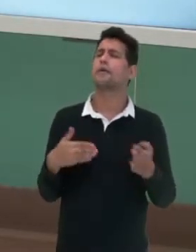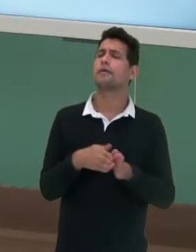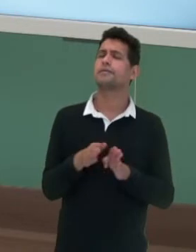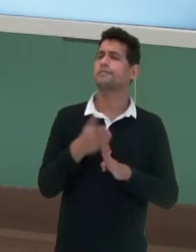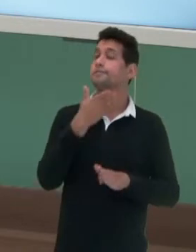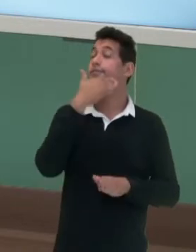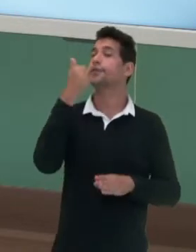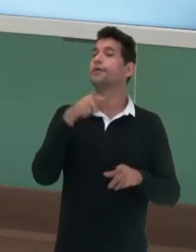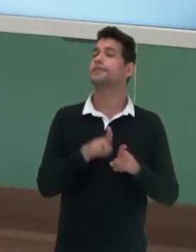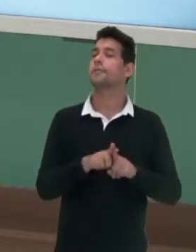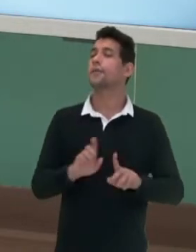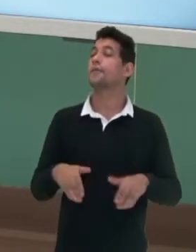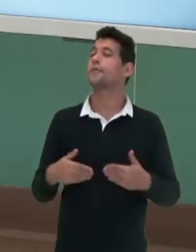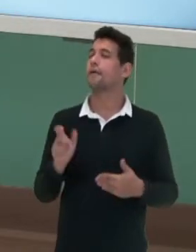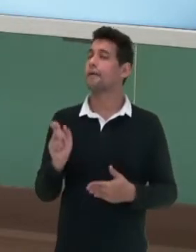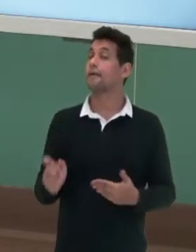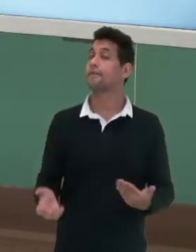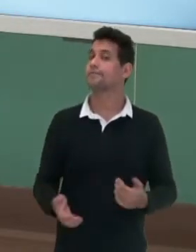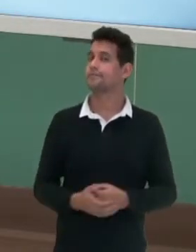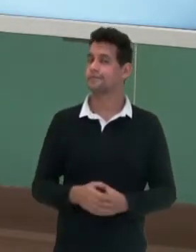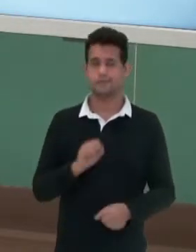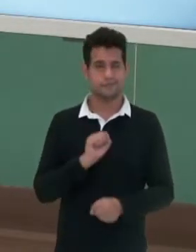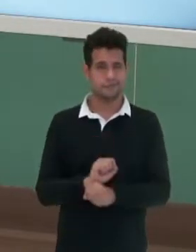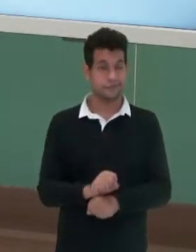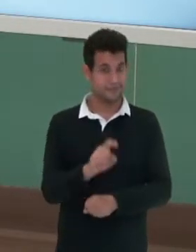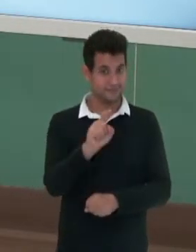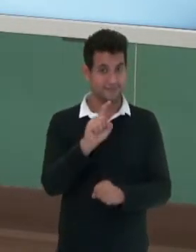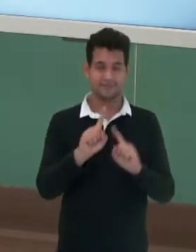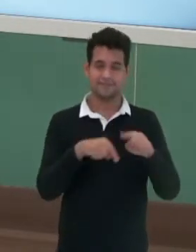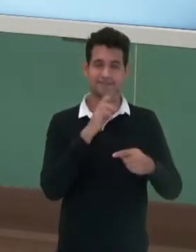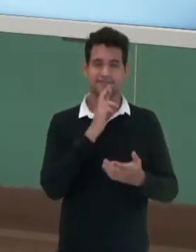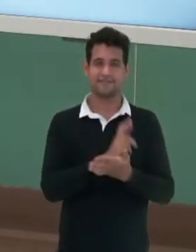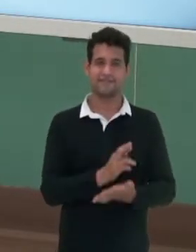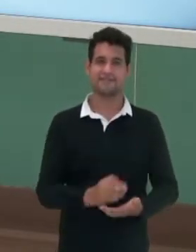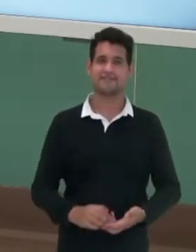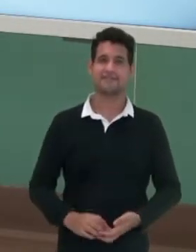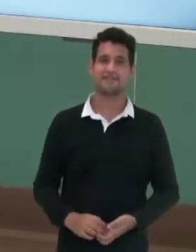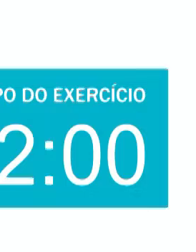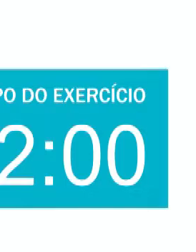orientação que é dada a essas pessoas? Vou dar um tempinho para vocês pensarem.